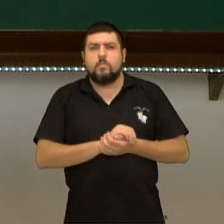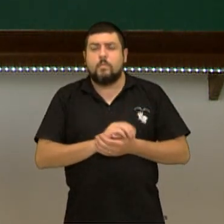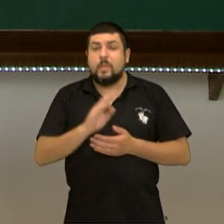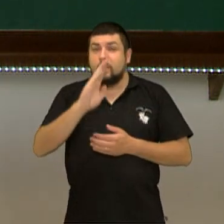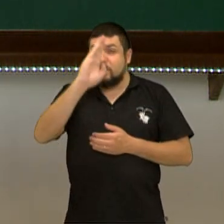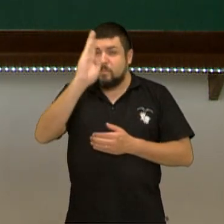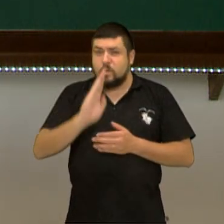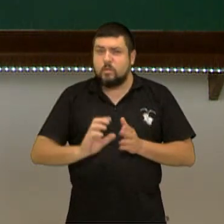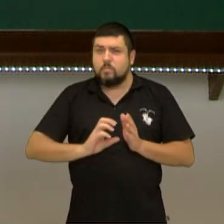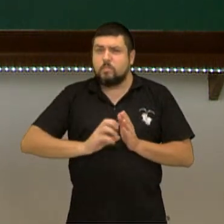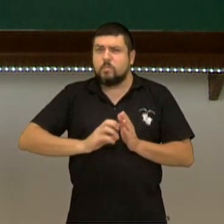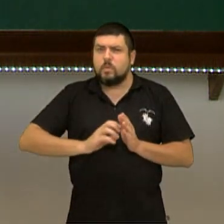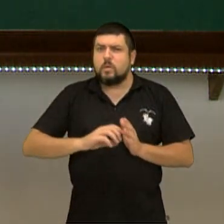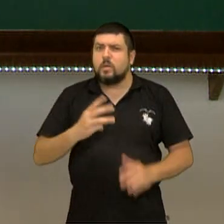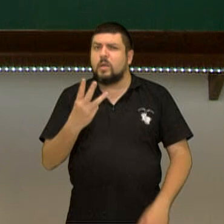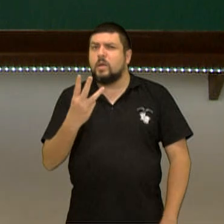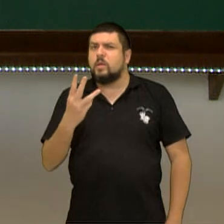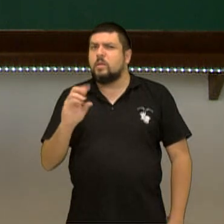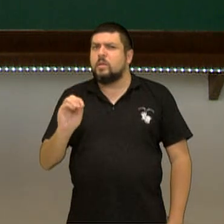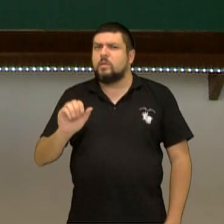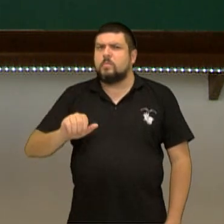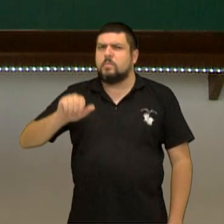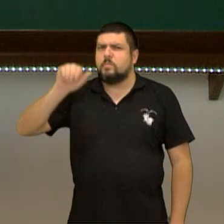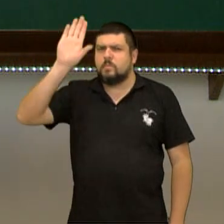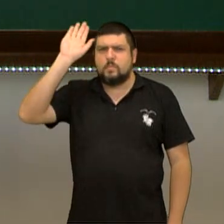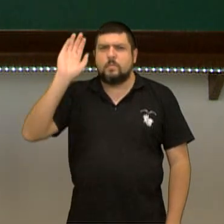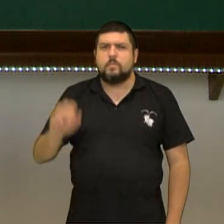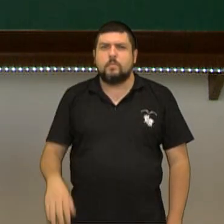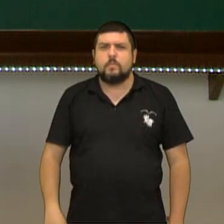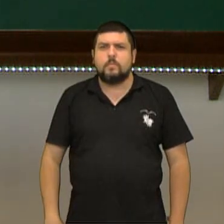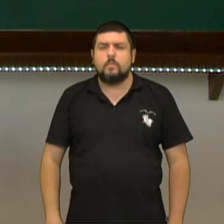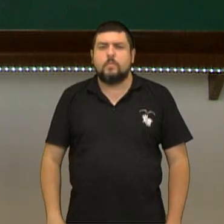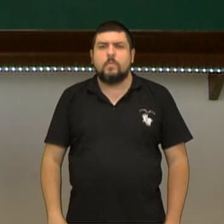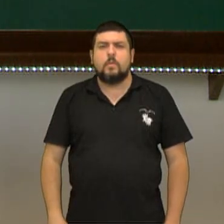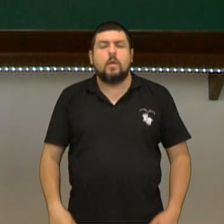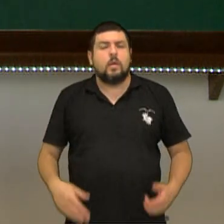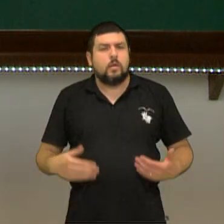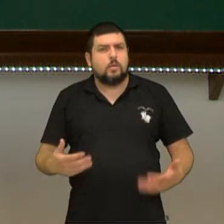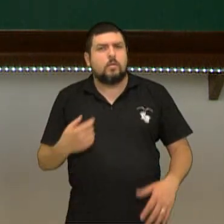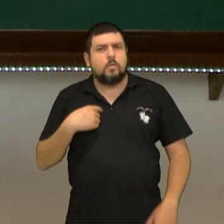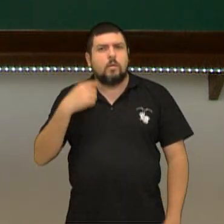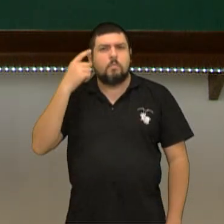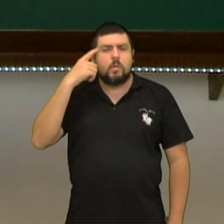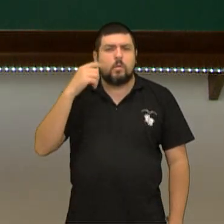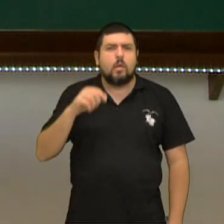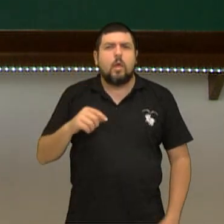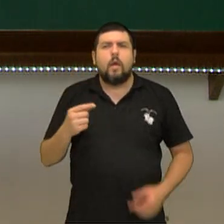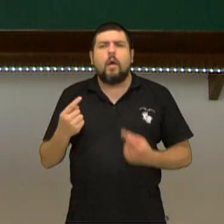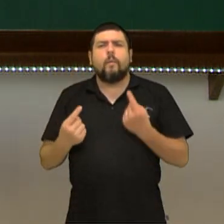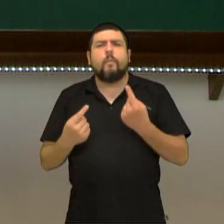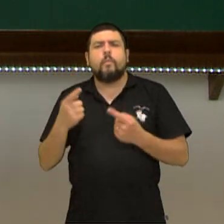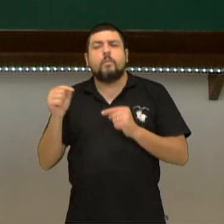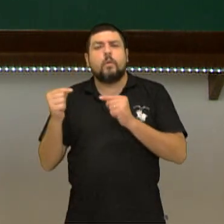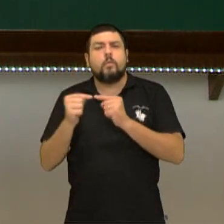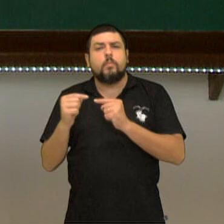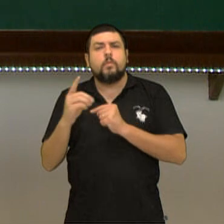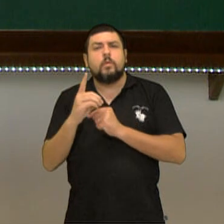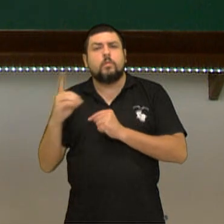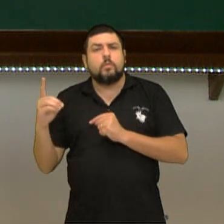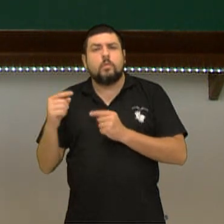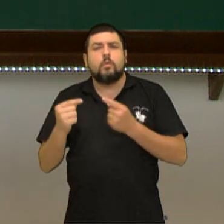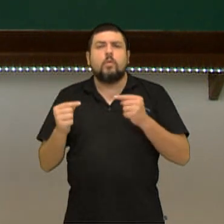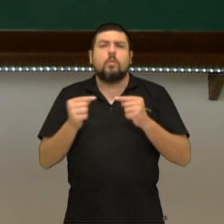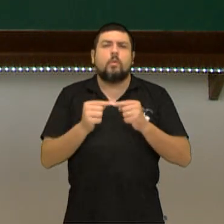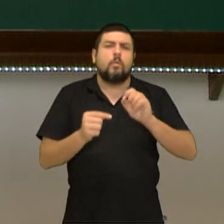políticos, né? Então, também dentro do pensamento mais de direita, mais de centro, mais de esquerda, né, temos essas